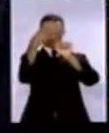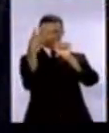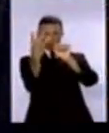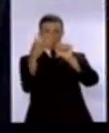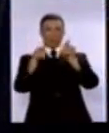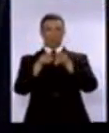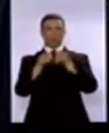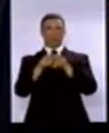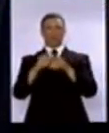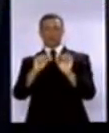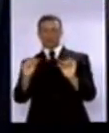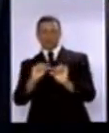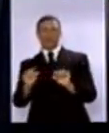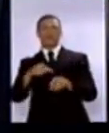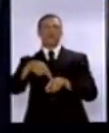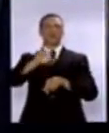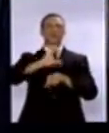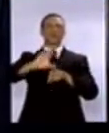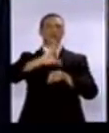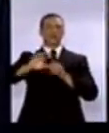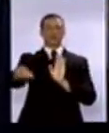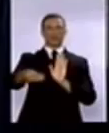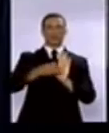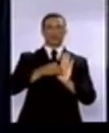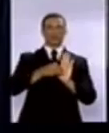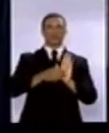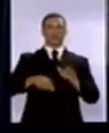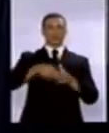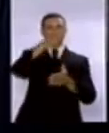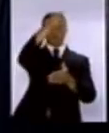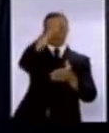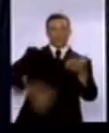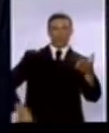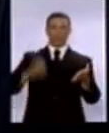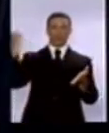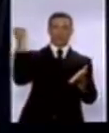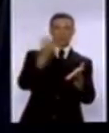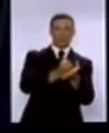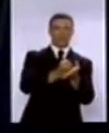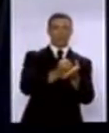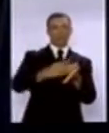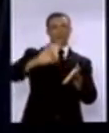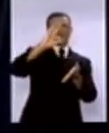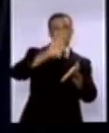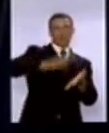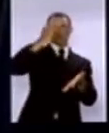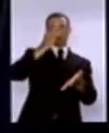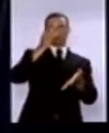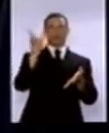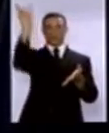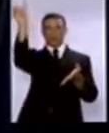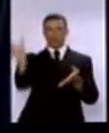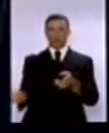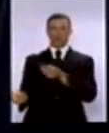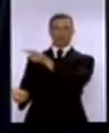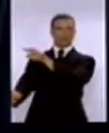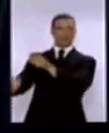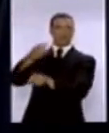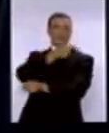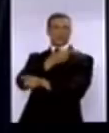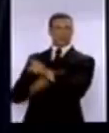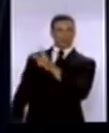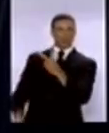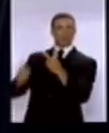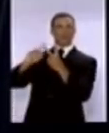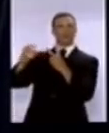federal e para constar lavrou se esse termo que vai assinado pelo senhor presidente pelo